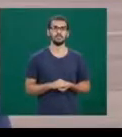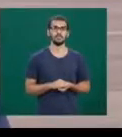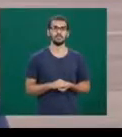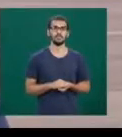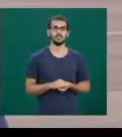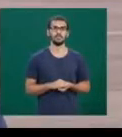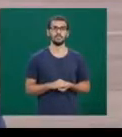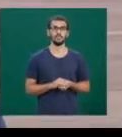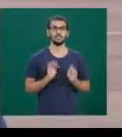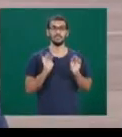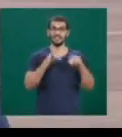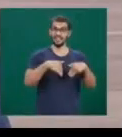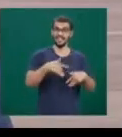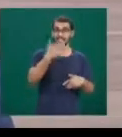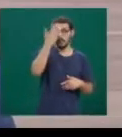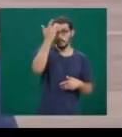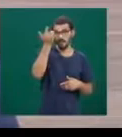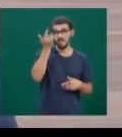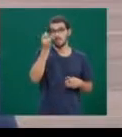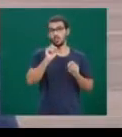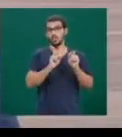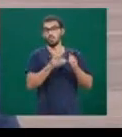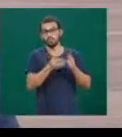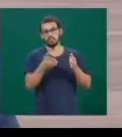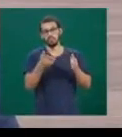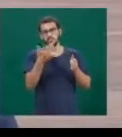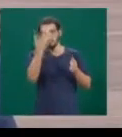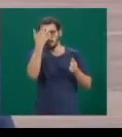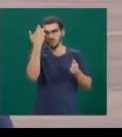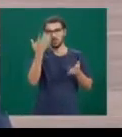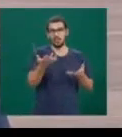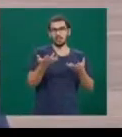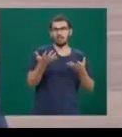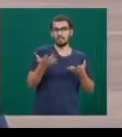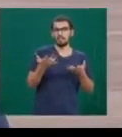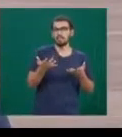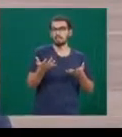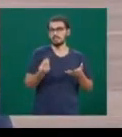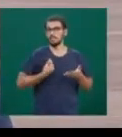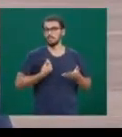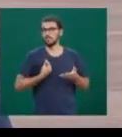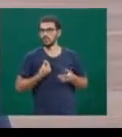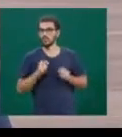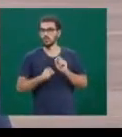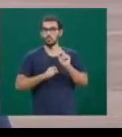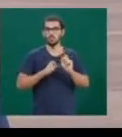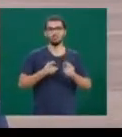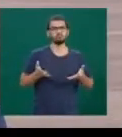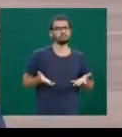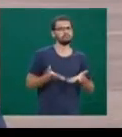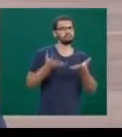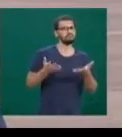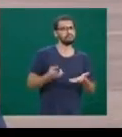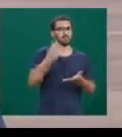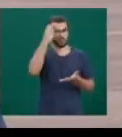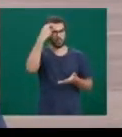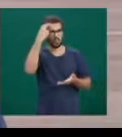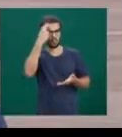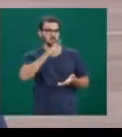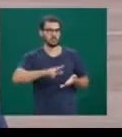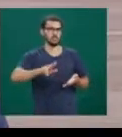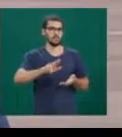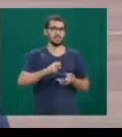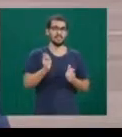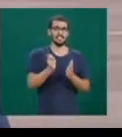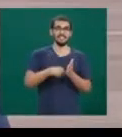Termina amanhã o prazo para quem tem interesse em participar do Programa Municipal de Incentivo à Cultura. A inscrição deve ser feita